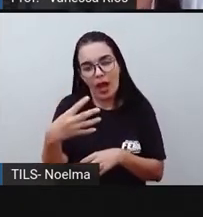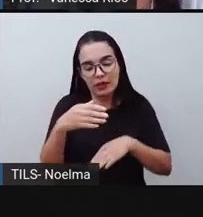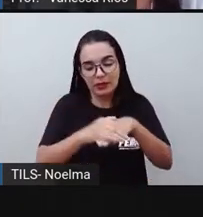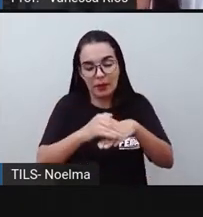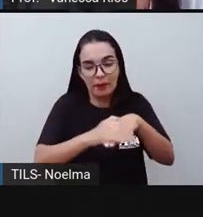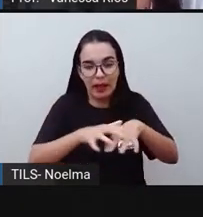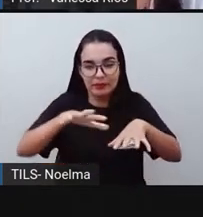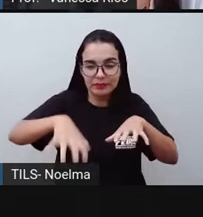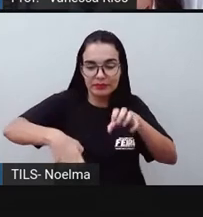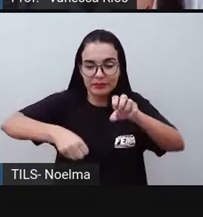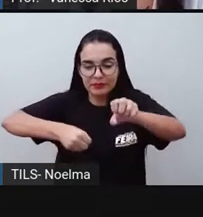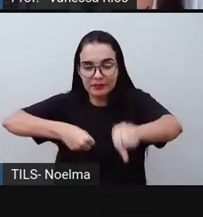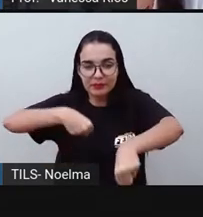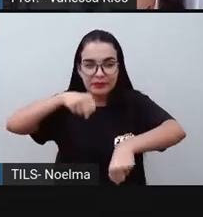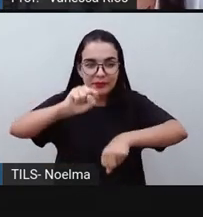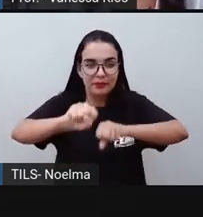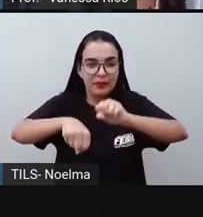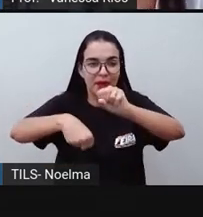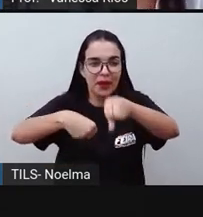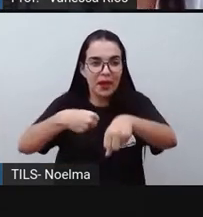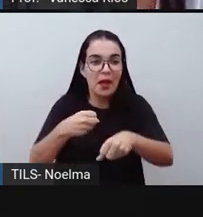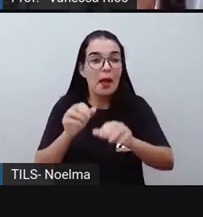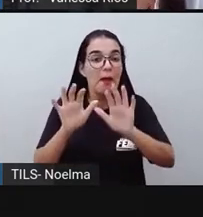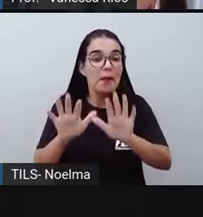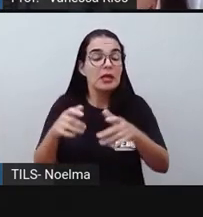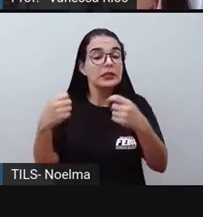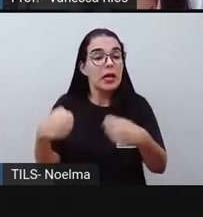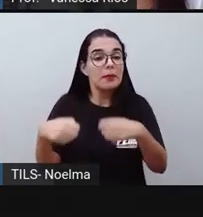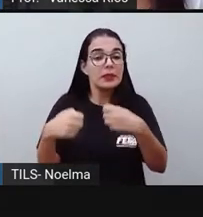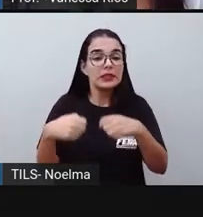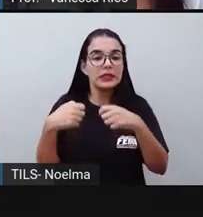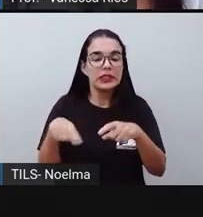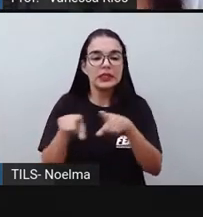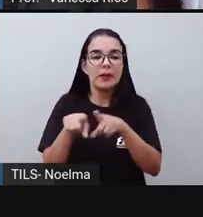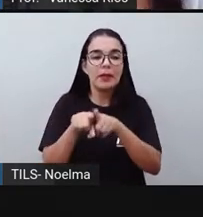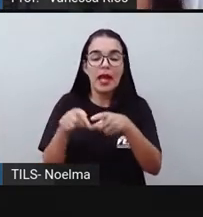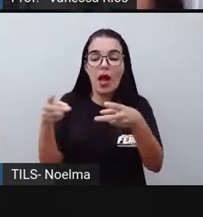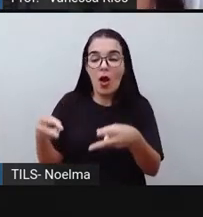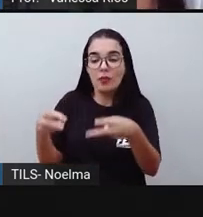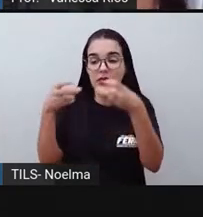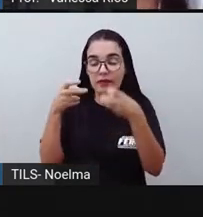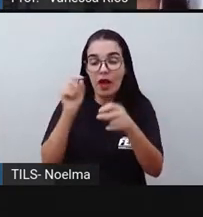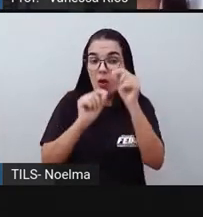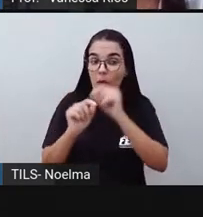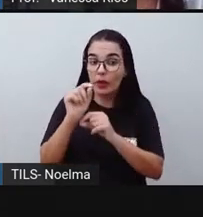gente precisa observar aí as perguntas, além dos valores que já estão sendo aí